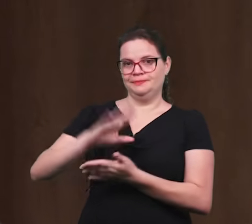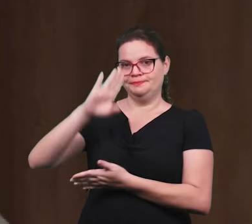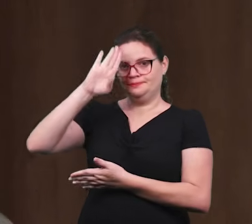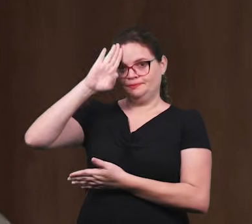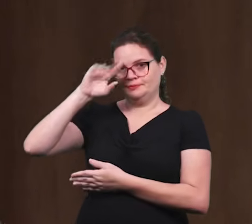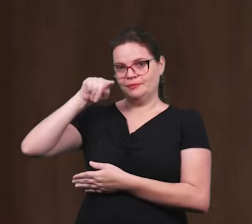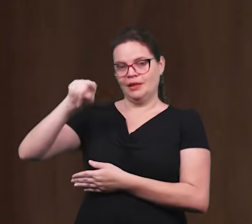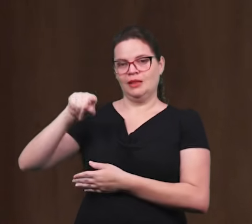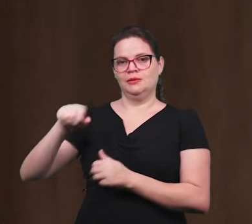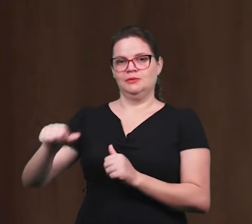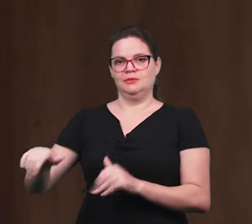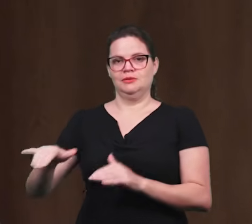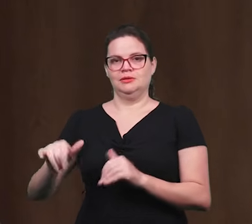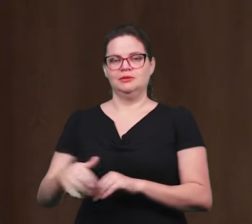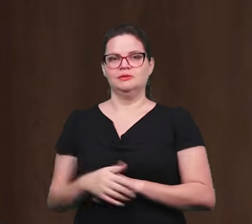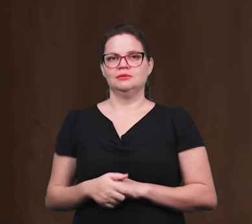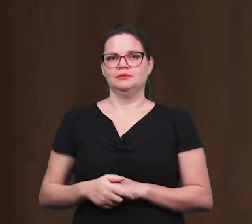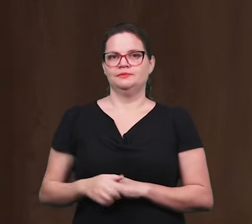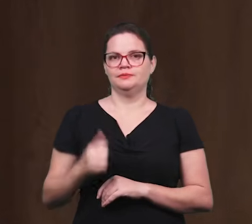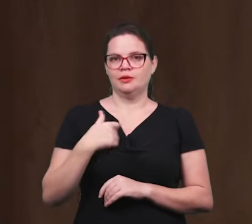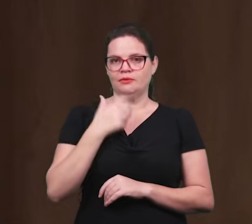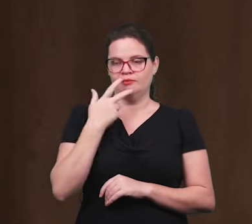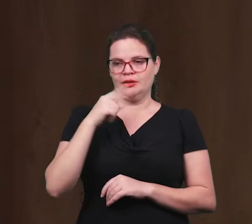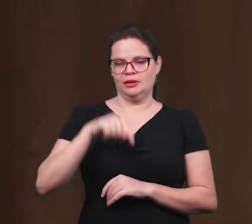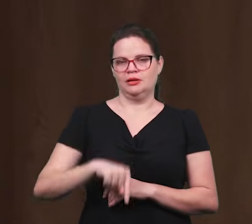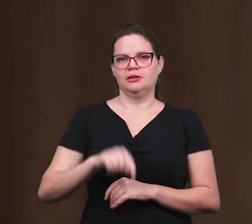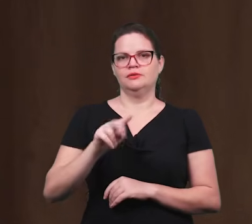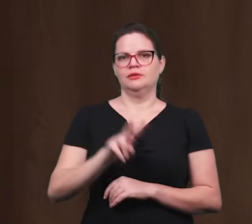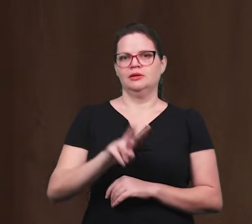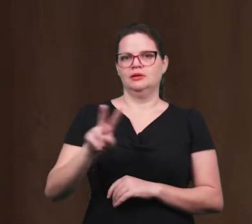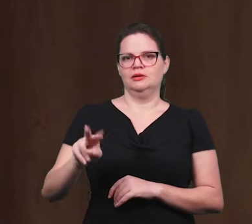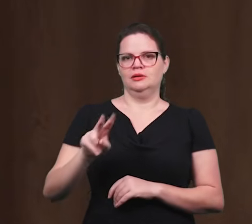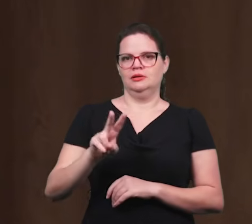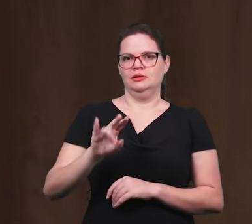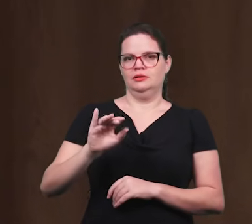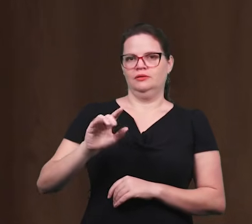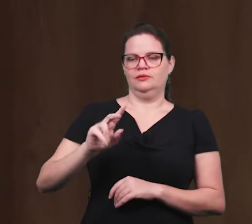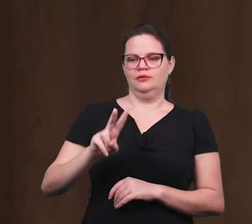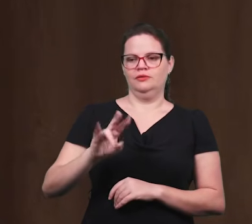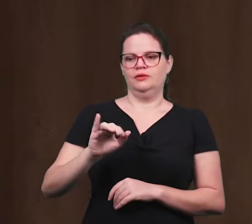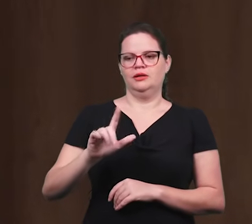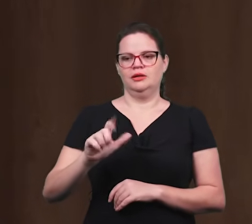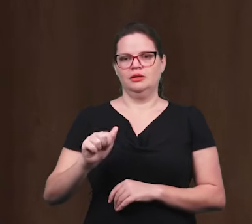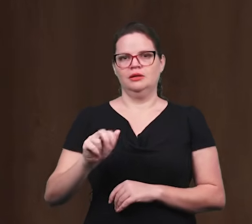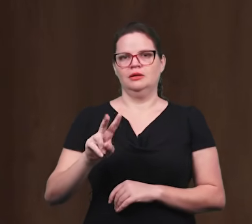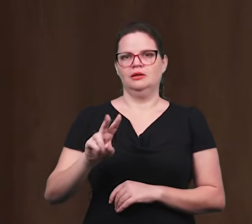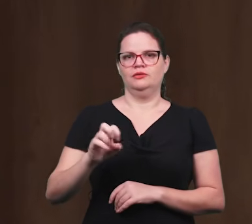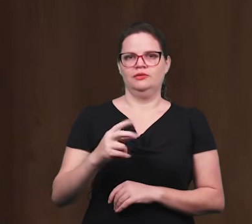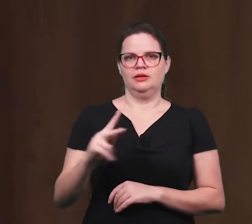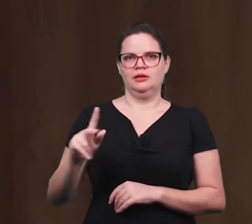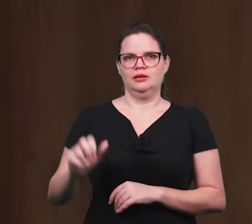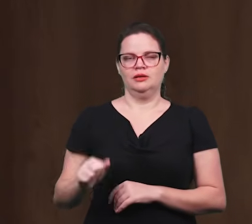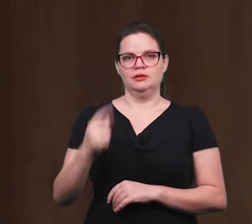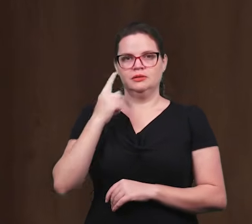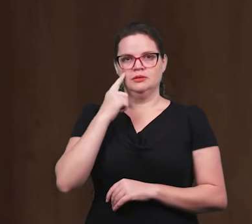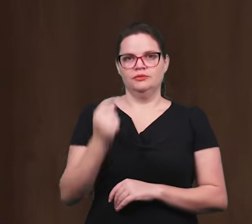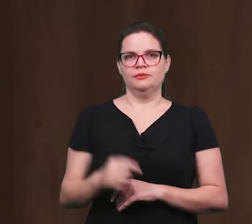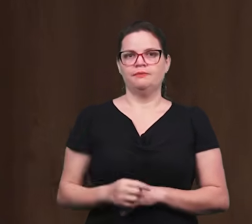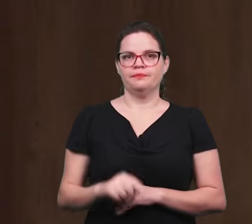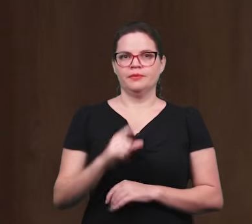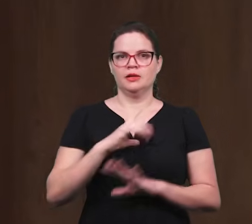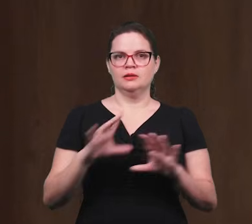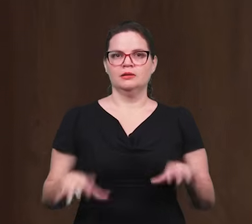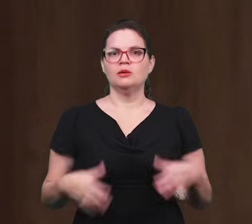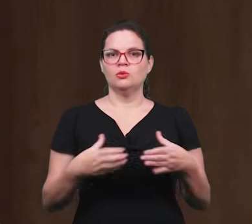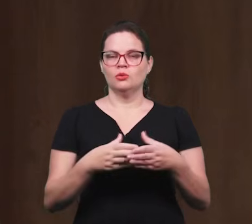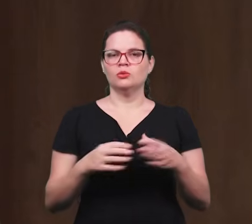e aqui, né, vamos falar aqui da nossa cidade, em Vila Velha, tem uma oportunidade excelente, que é o fato de nós termos aqui um núcleo de